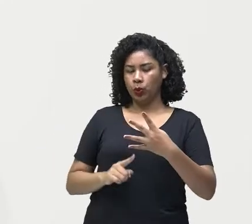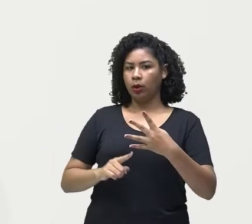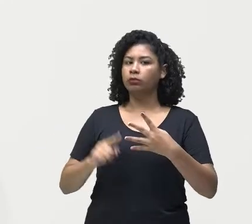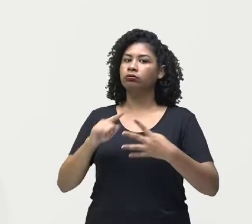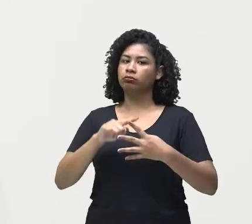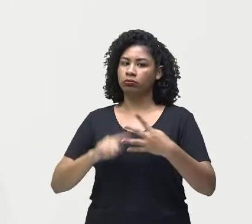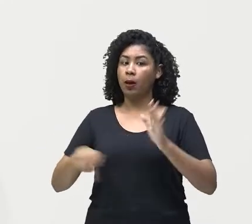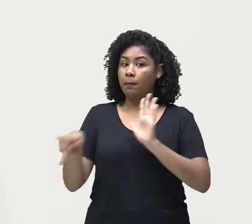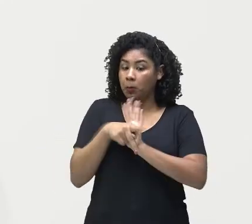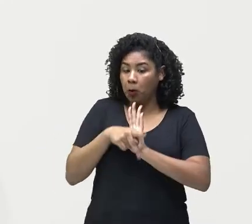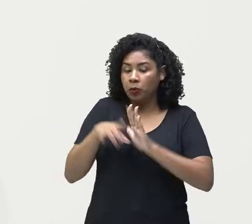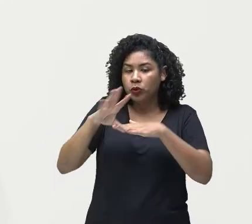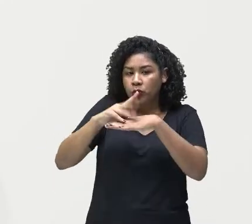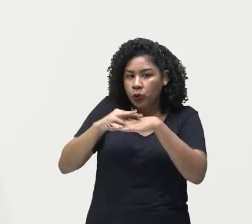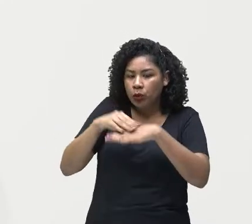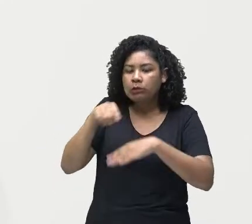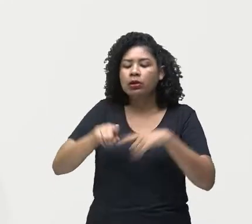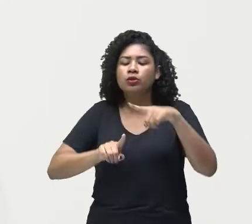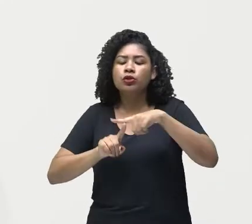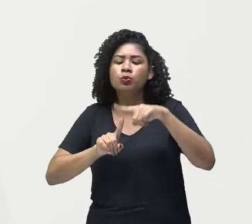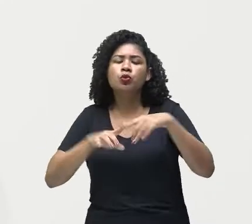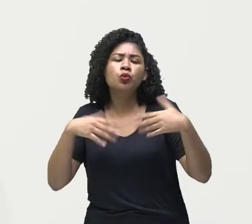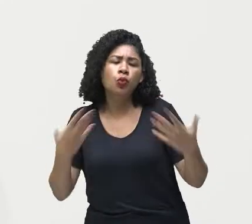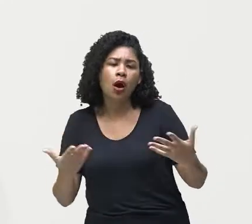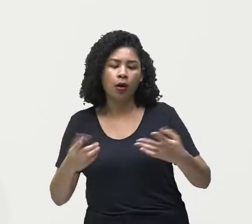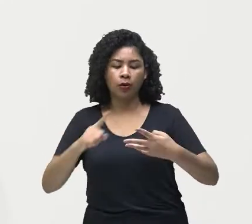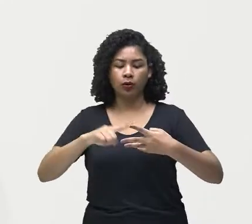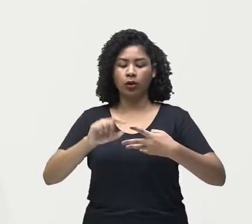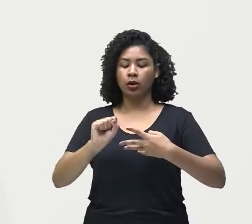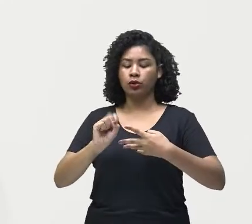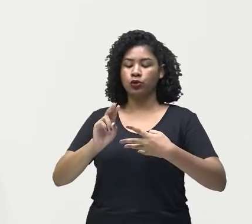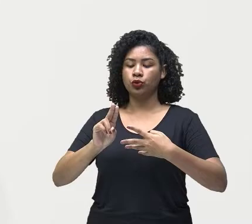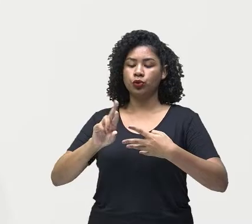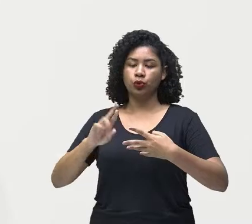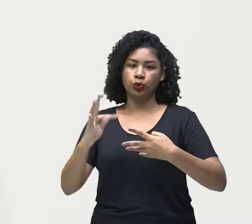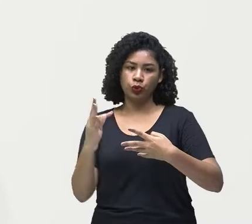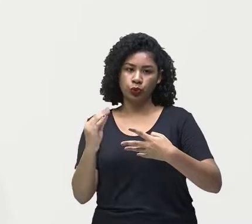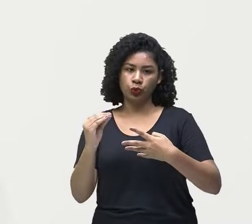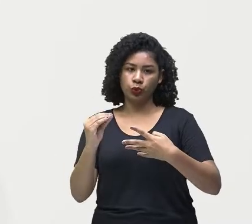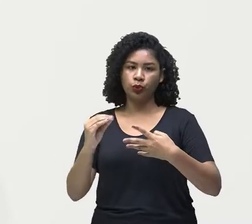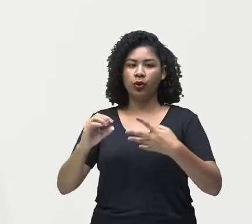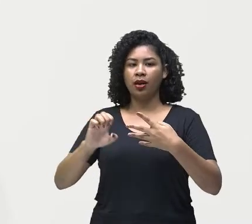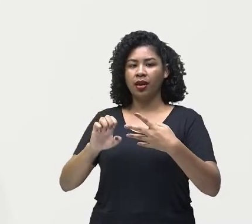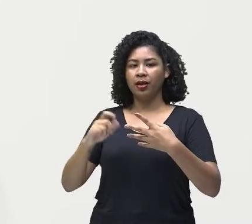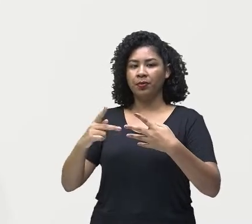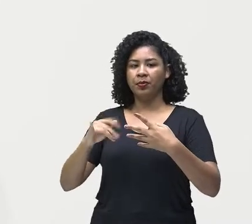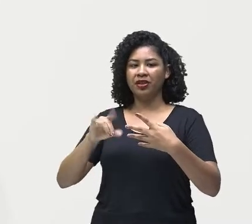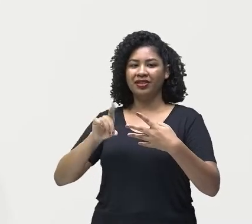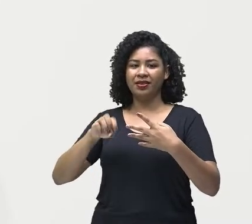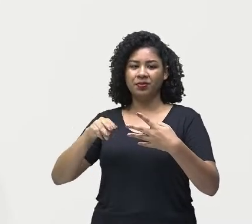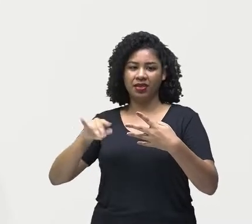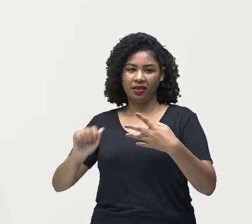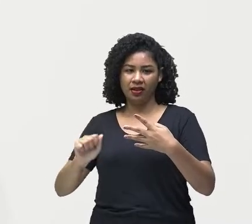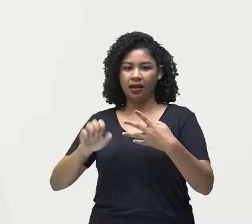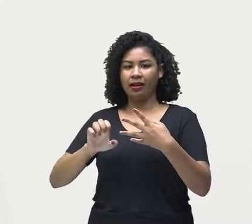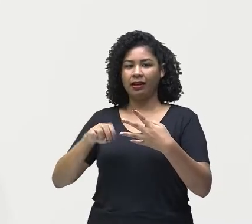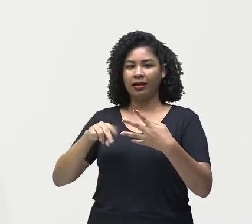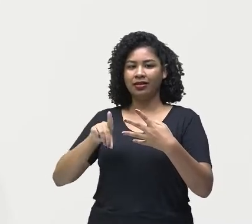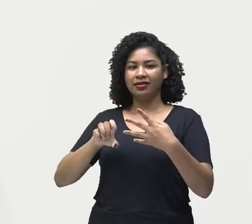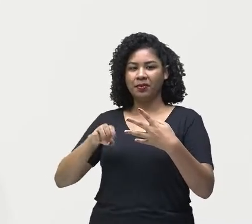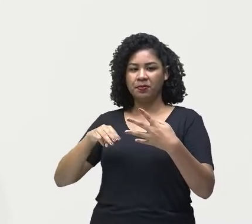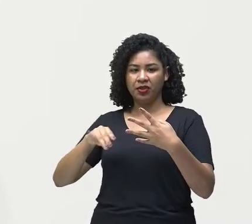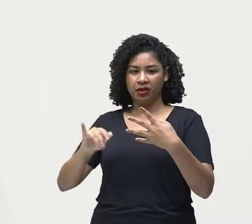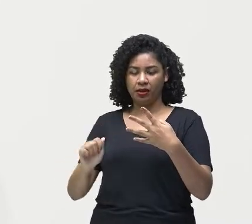doença. São eles: surto, epidemia, endemia e pandemia. Então,